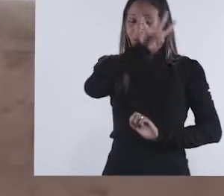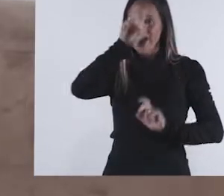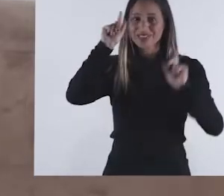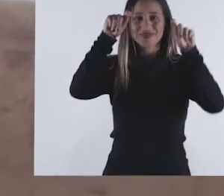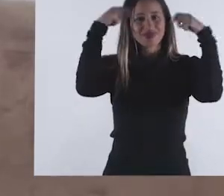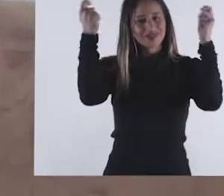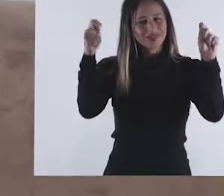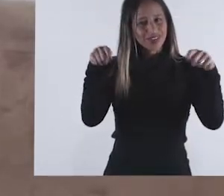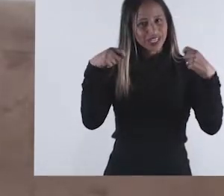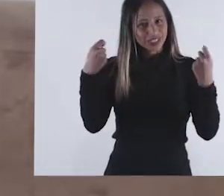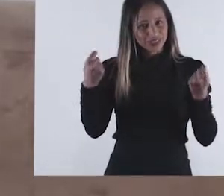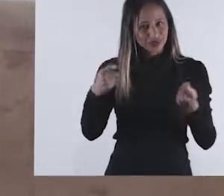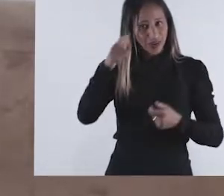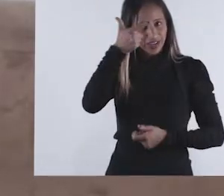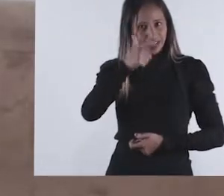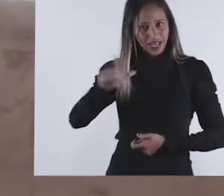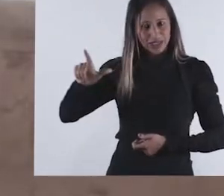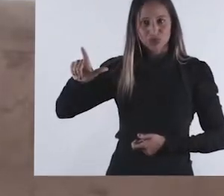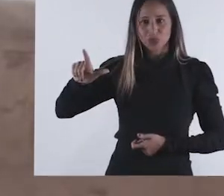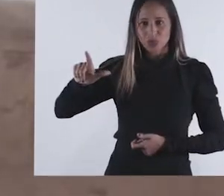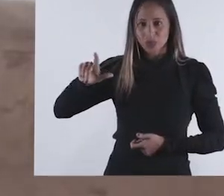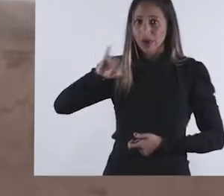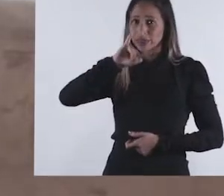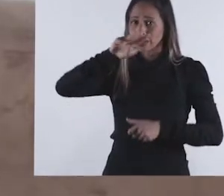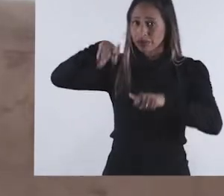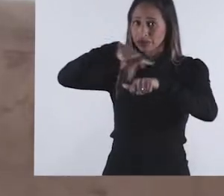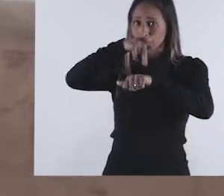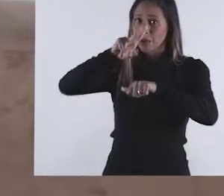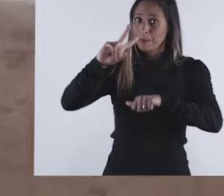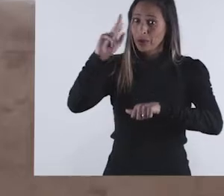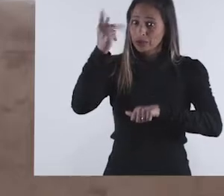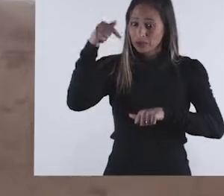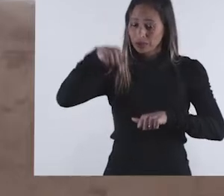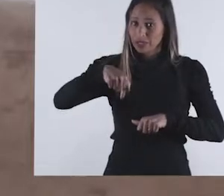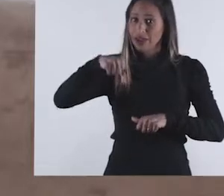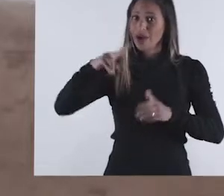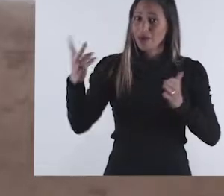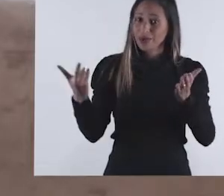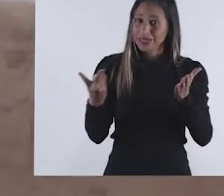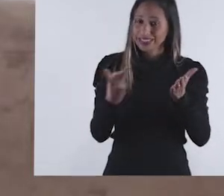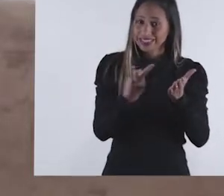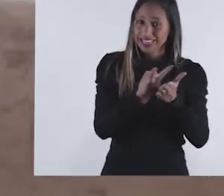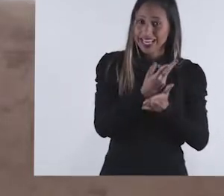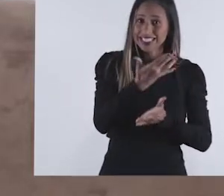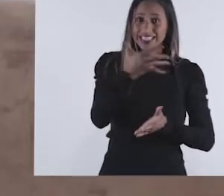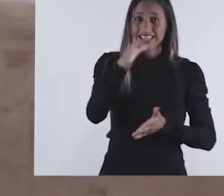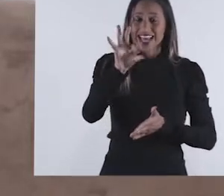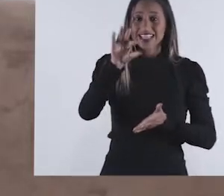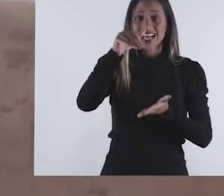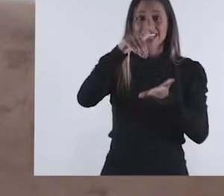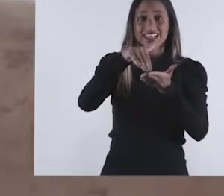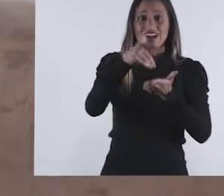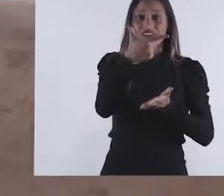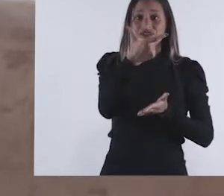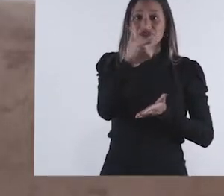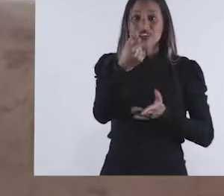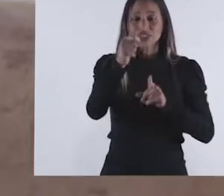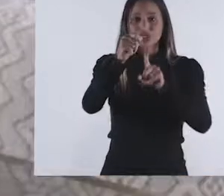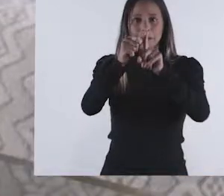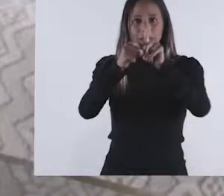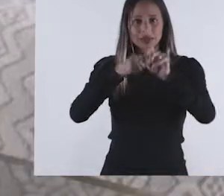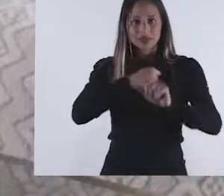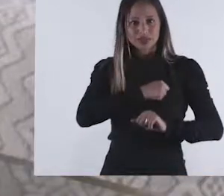Festival Literário Internacional de Belo Horizonte, que acontece nesse período entre 10 a 20 de